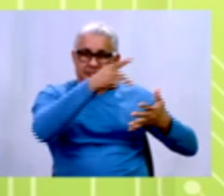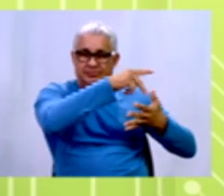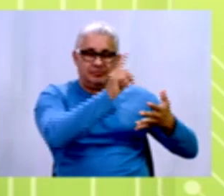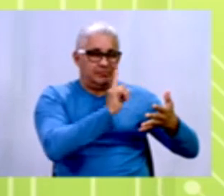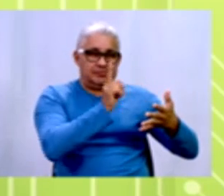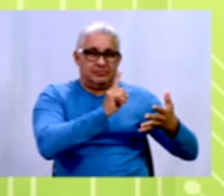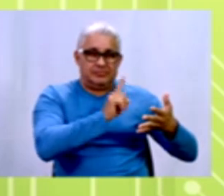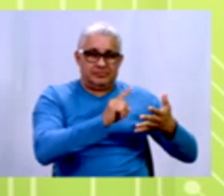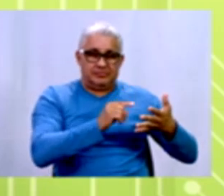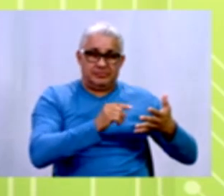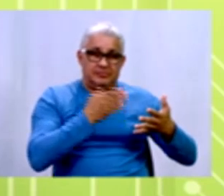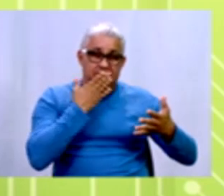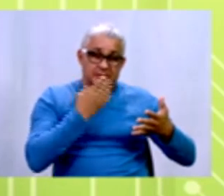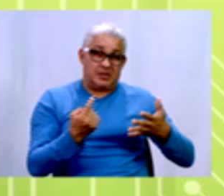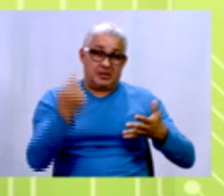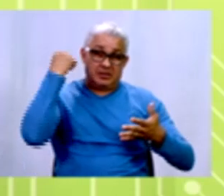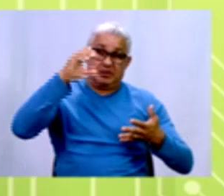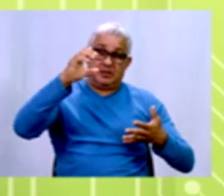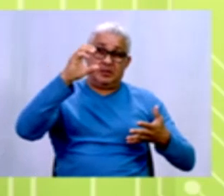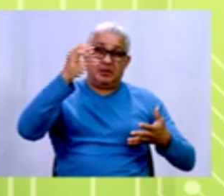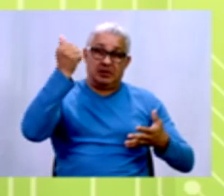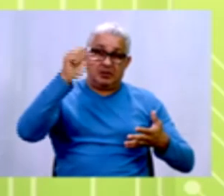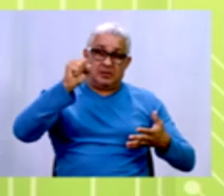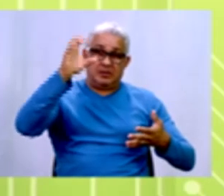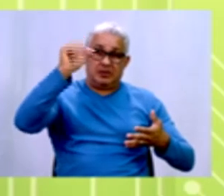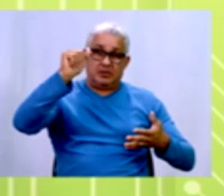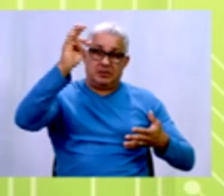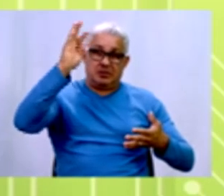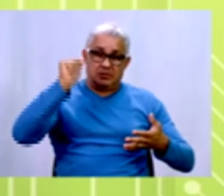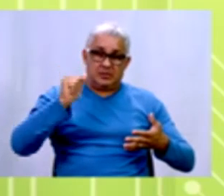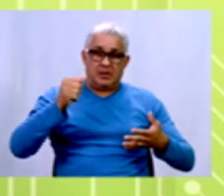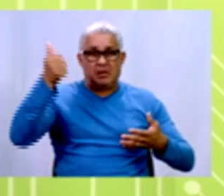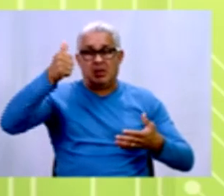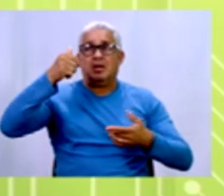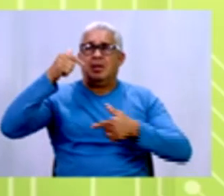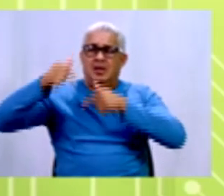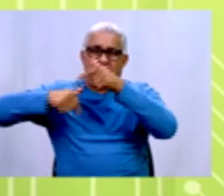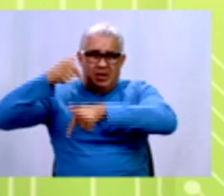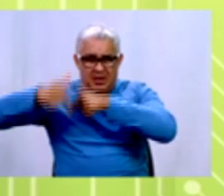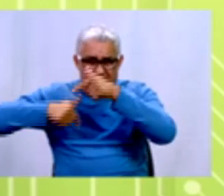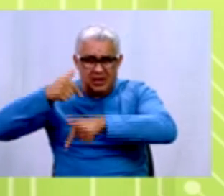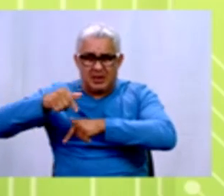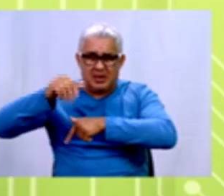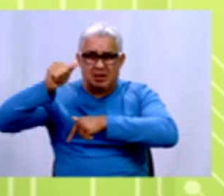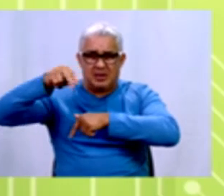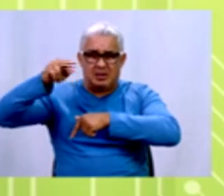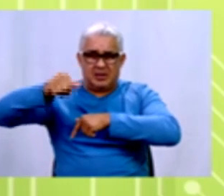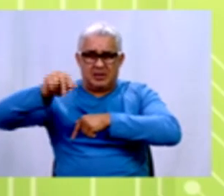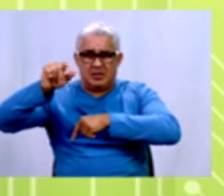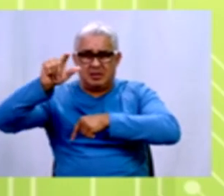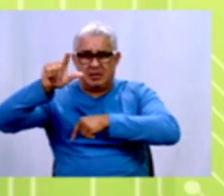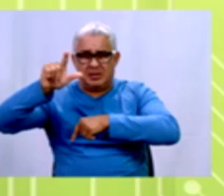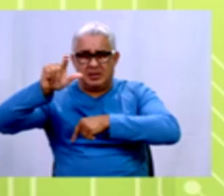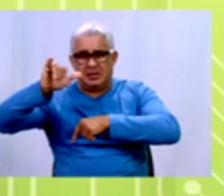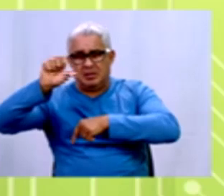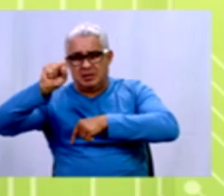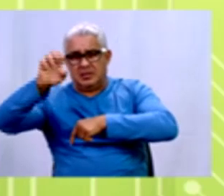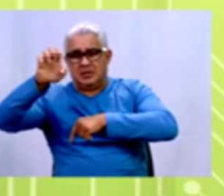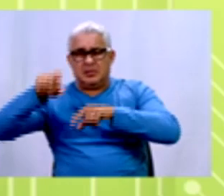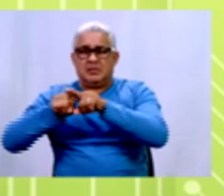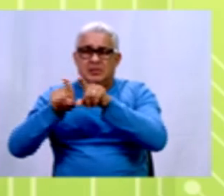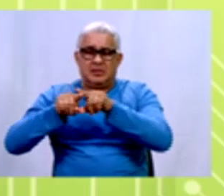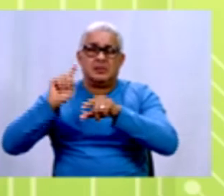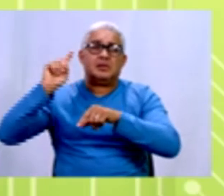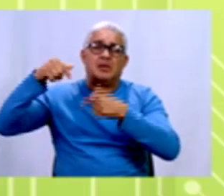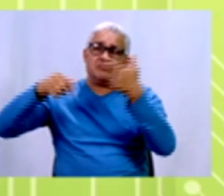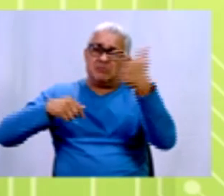no formato antigo, em cascata, primeiro se trabalhava em ter toda a parte de análise para depois, no segundo momento, pensar